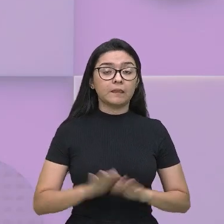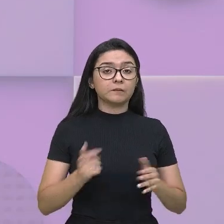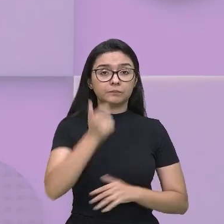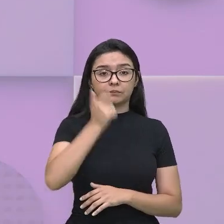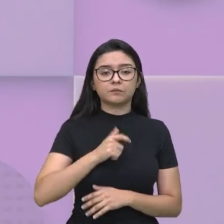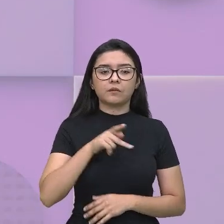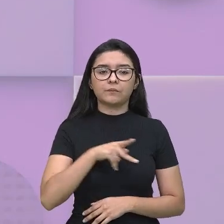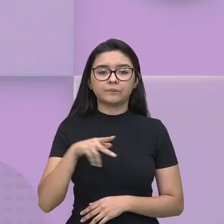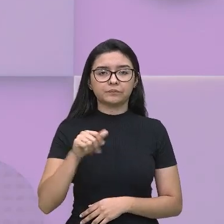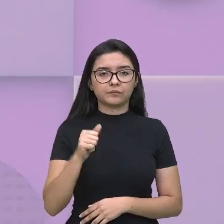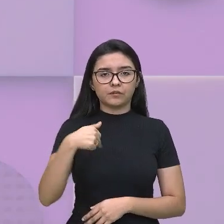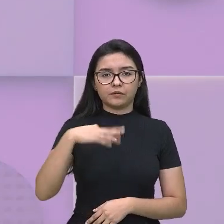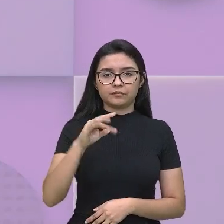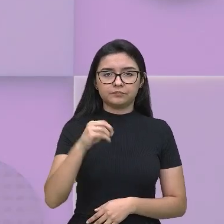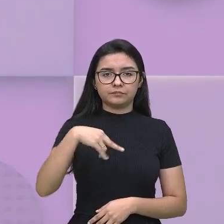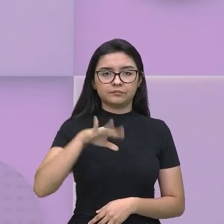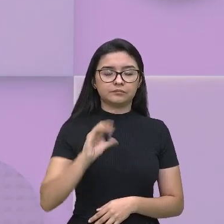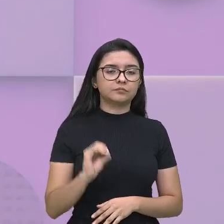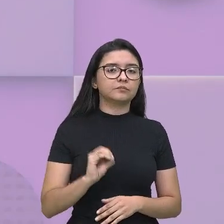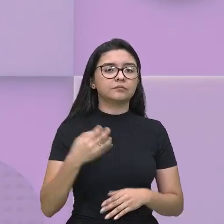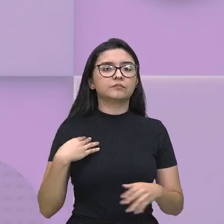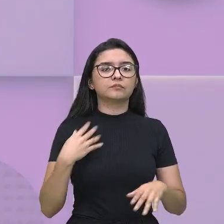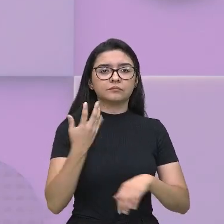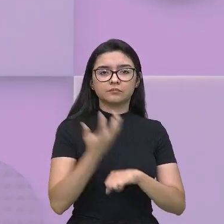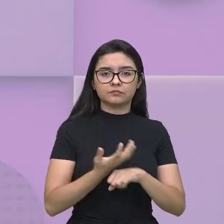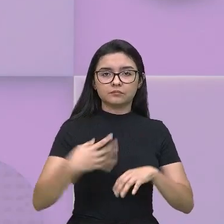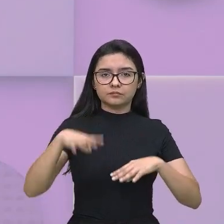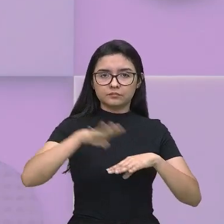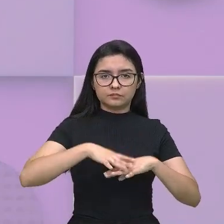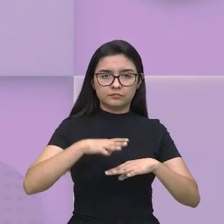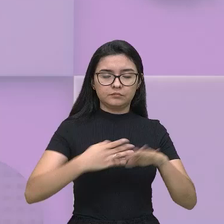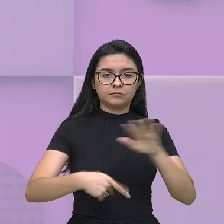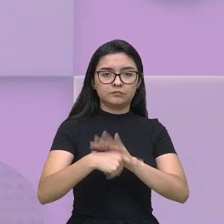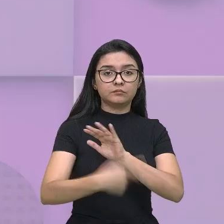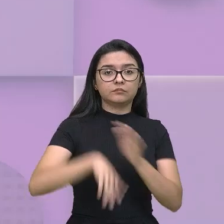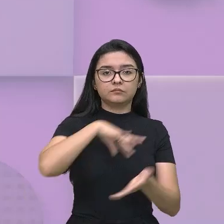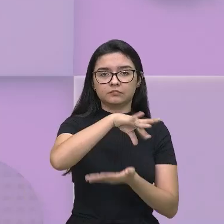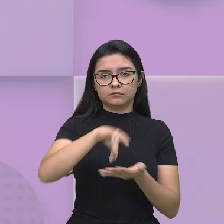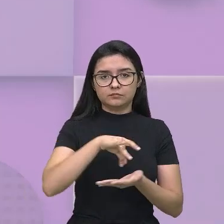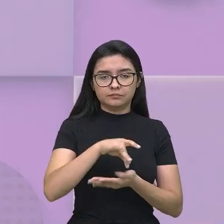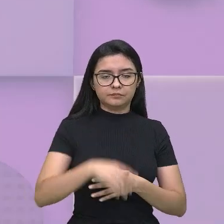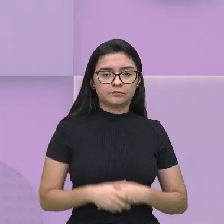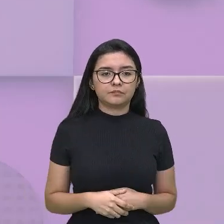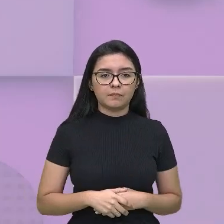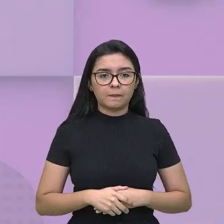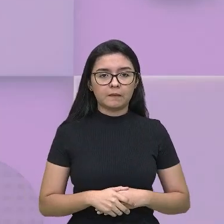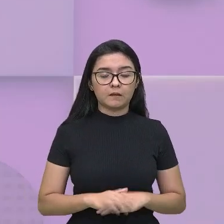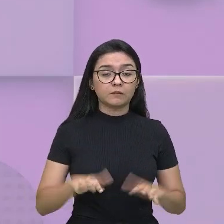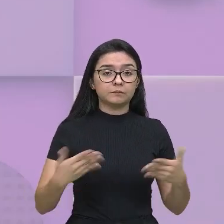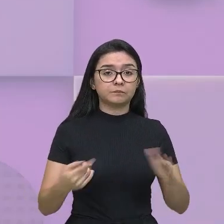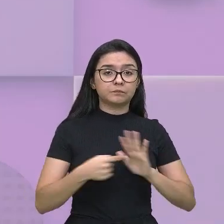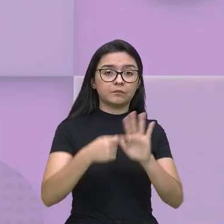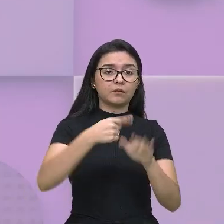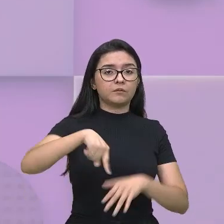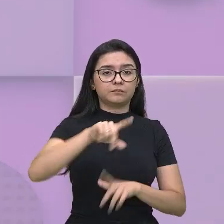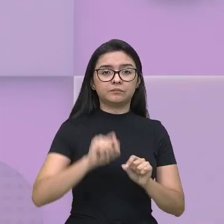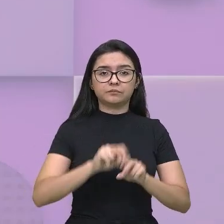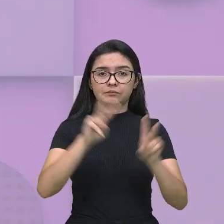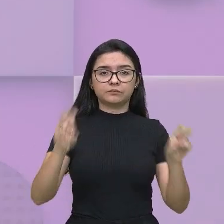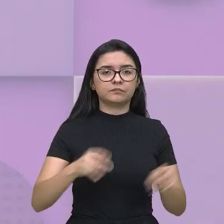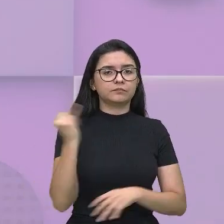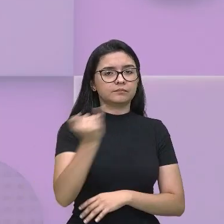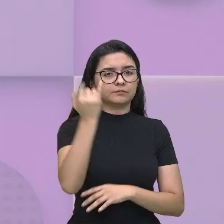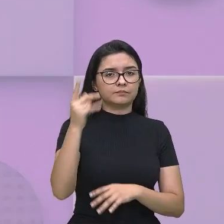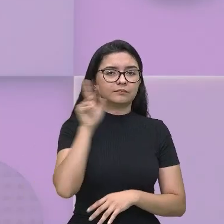fala é o professor Antônio Paulo, teu professor de matemática aqui do Centro de Mídia. Vou trazer para você um tema muito